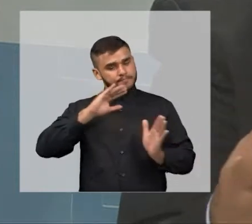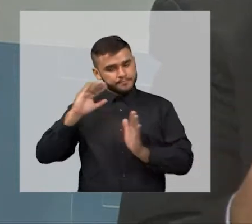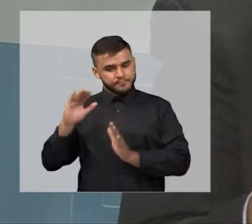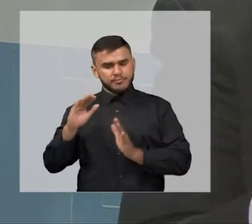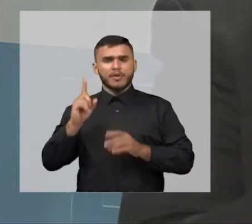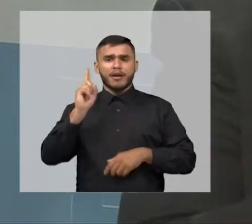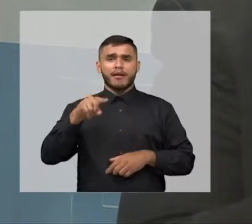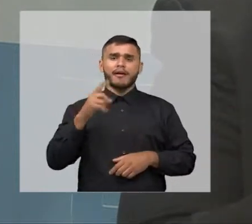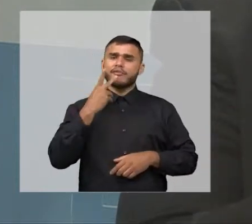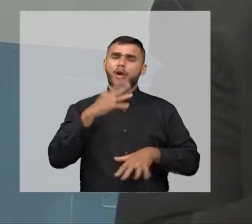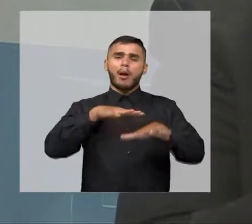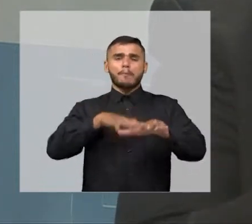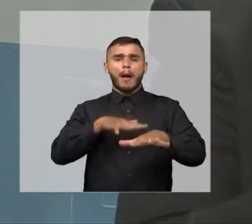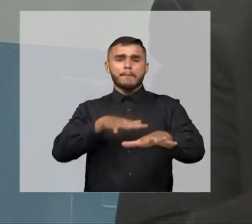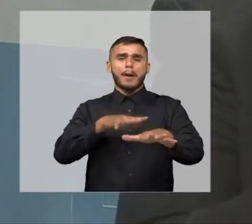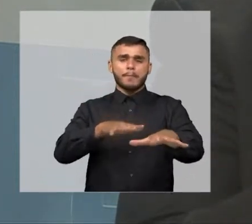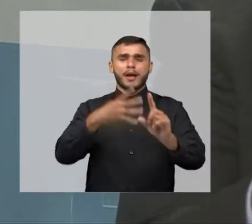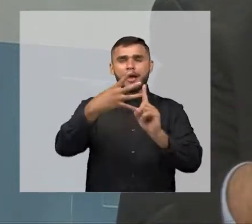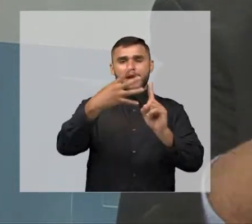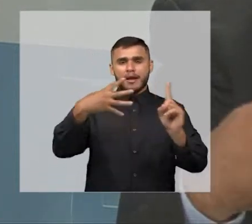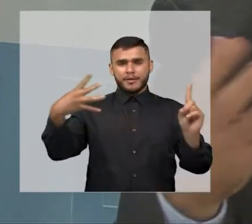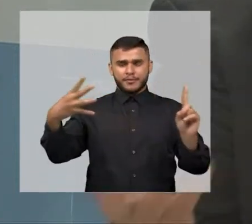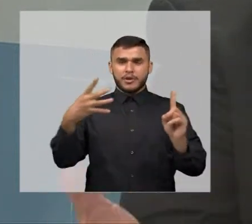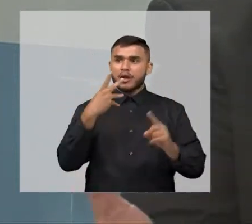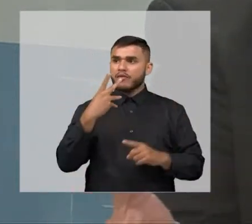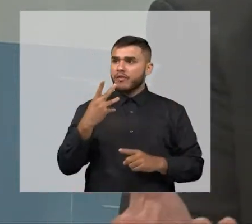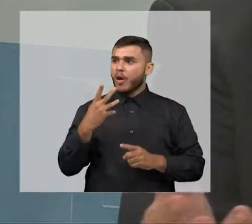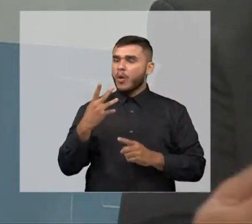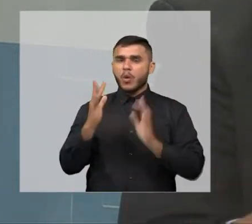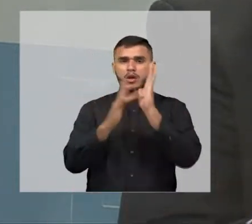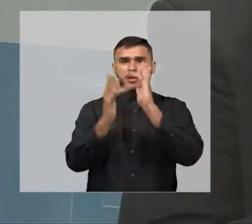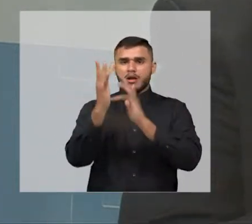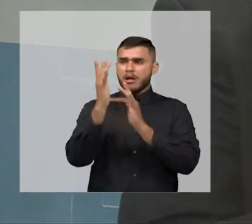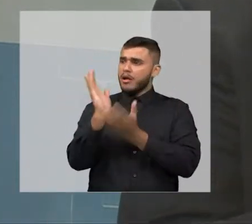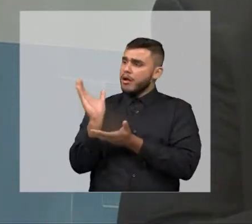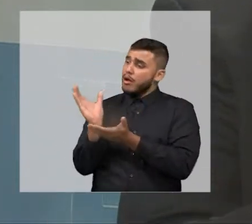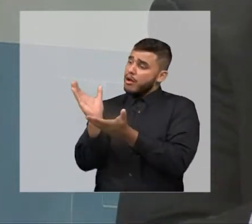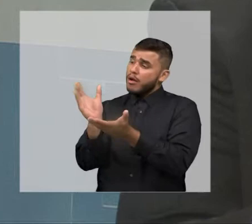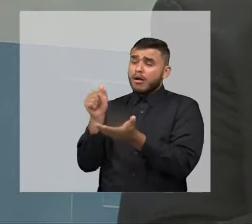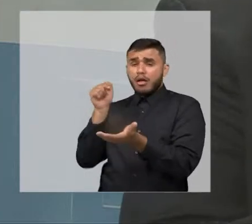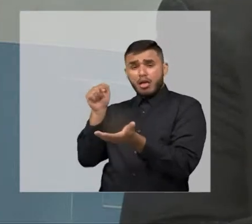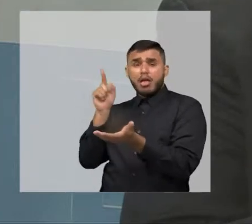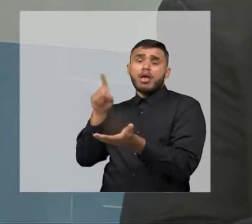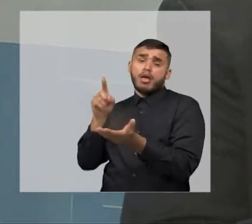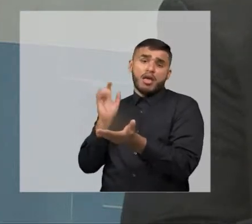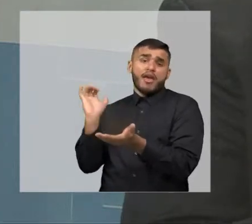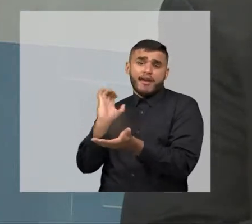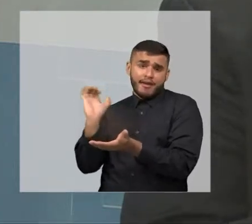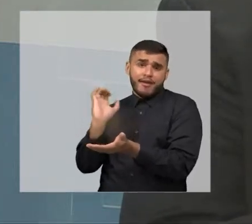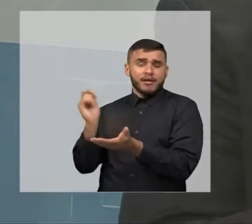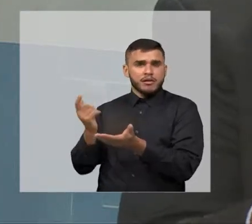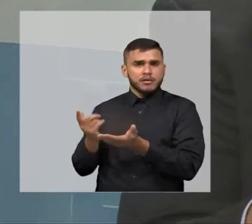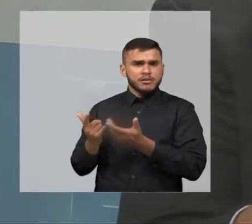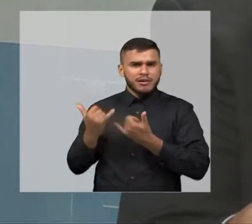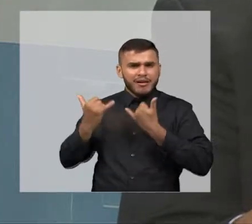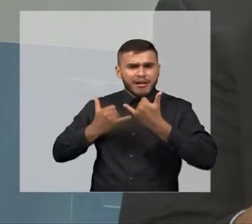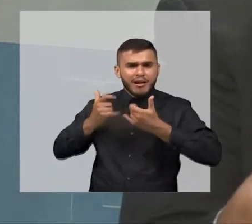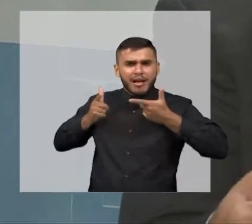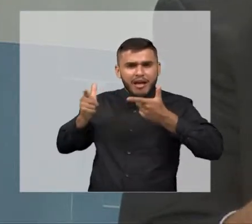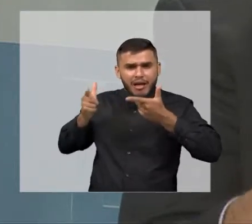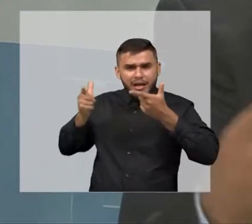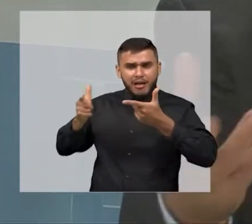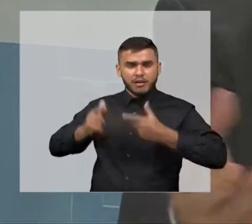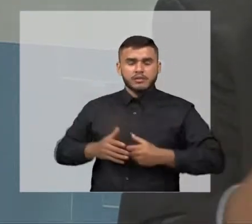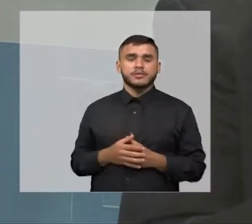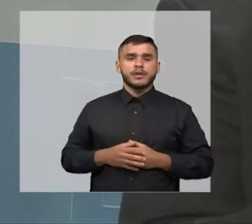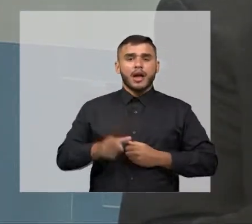muitas paradas gays por aí, foi colocado Cristo como homossexual, Nossa Senhora foi atingida. Aí até estava brincando aqui,